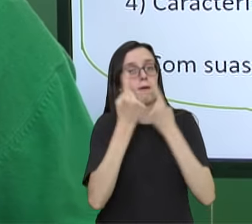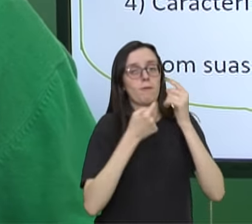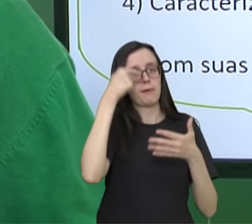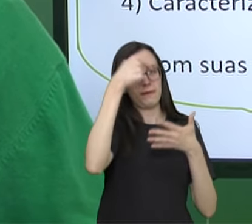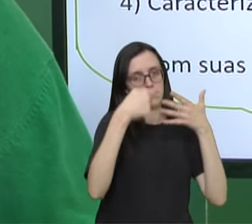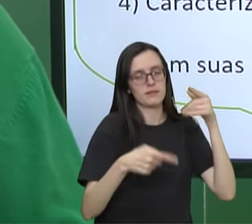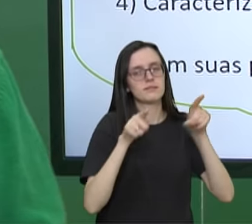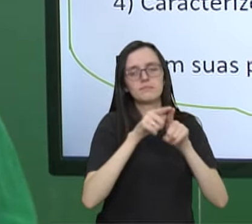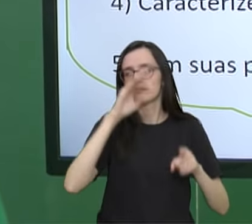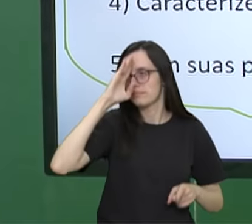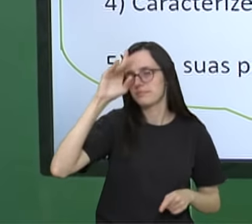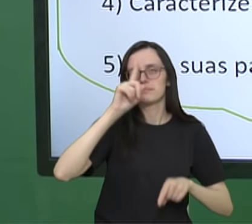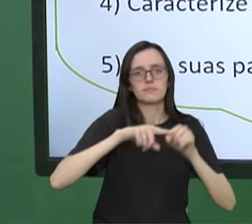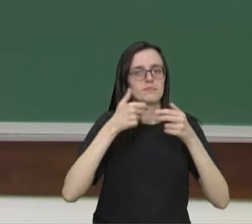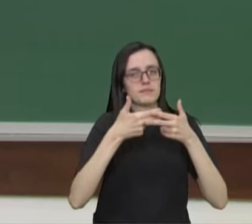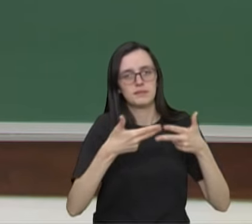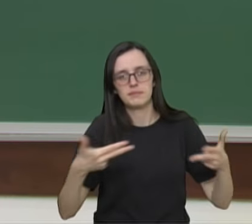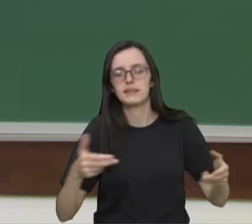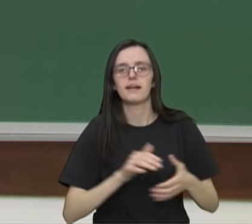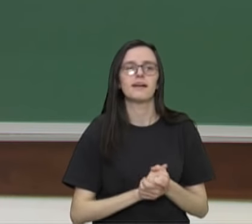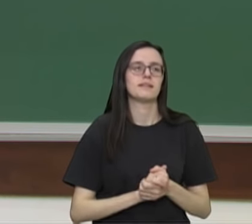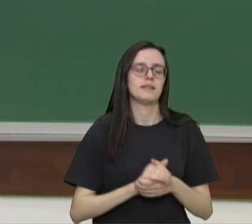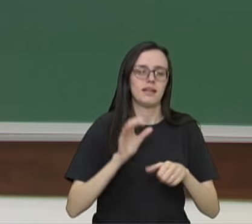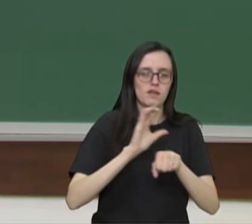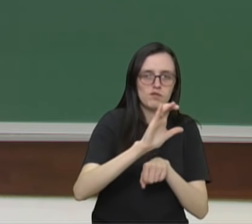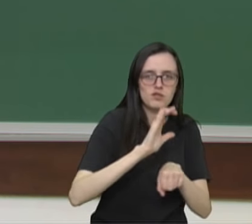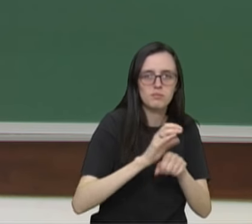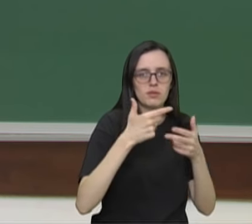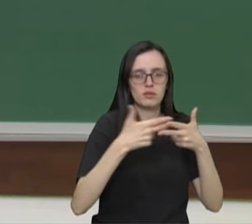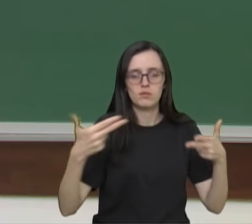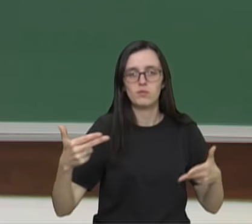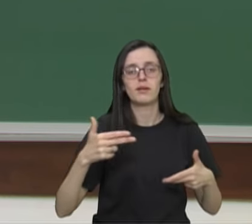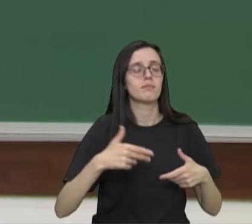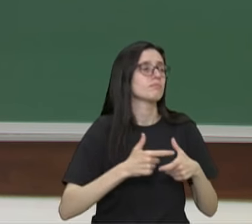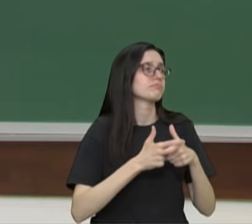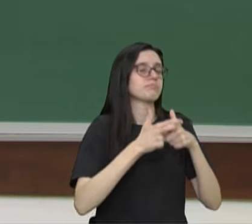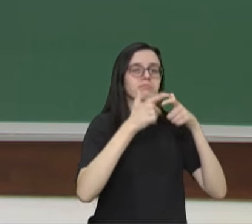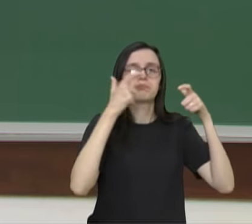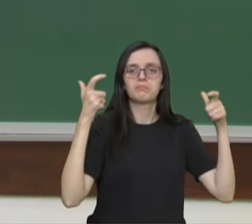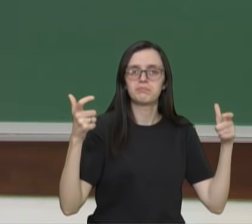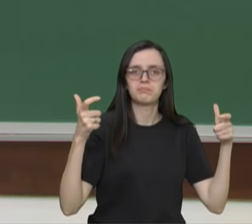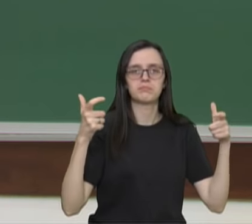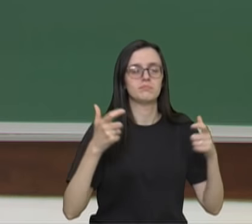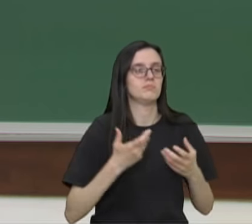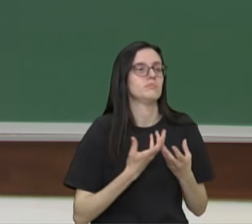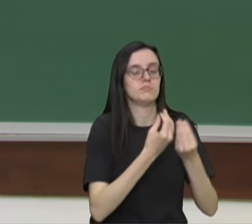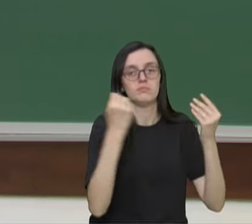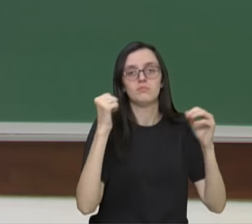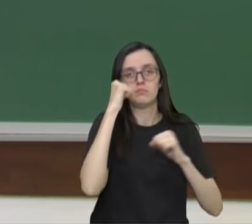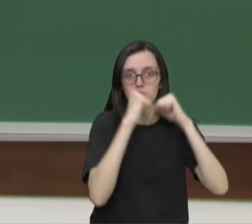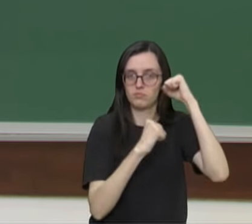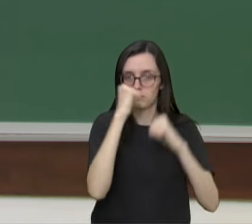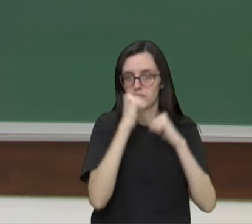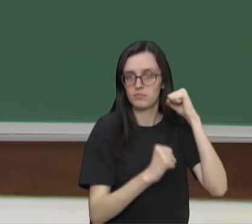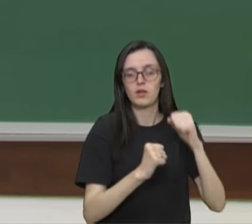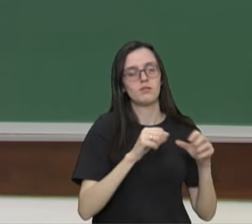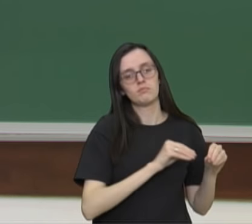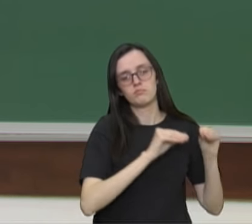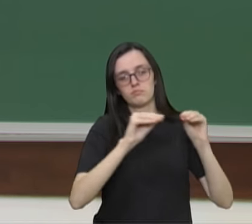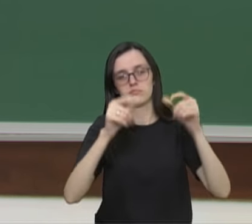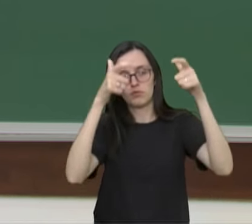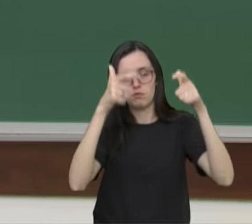e principalmente matéria-prima é investimento uma grande maioria de alguns algumas indústrias vão para